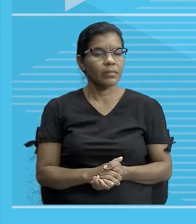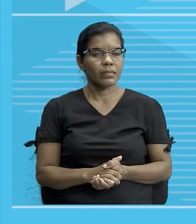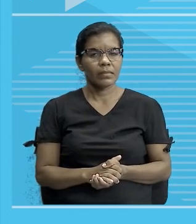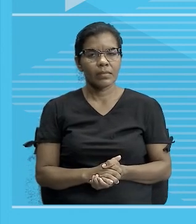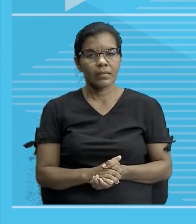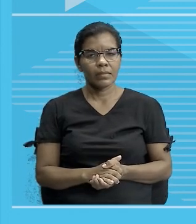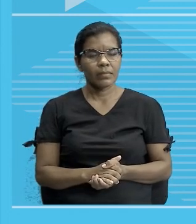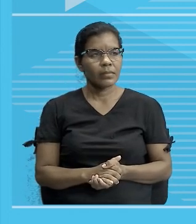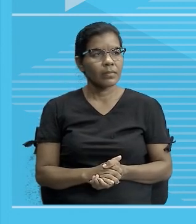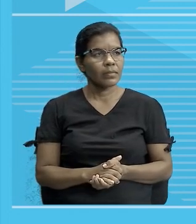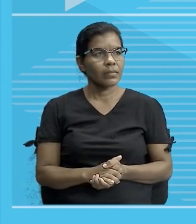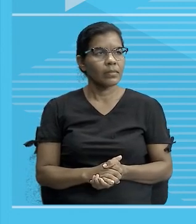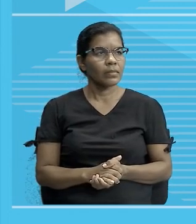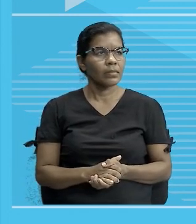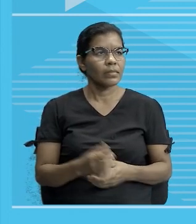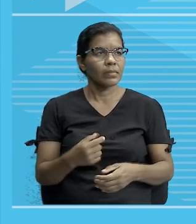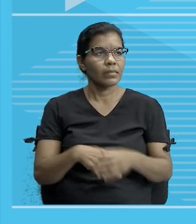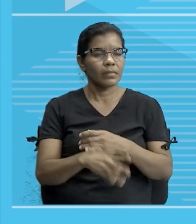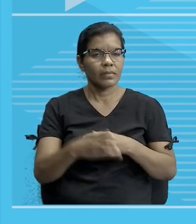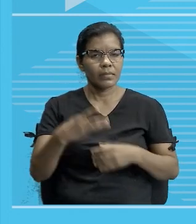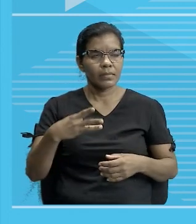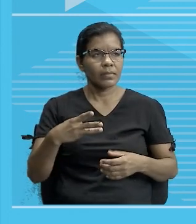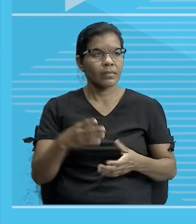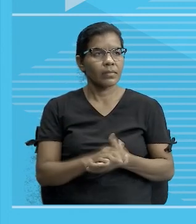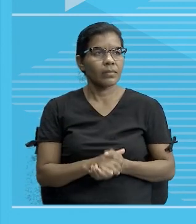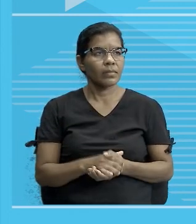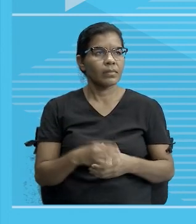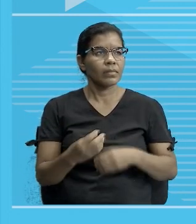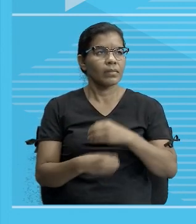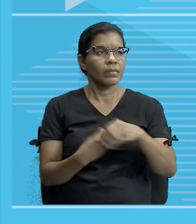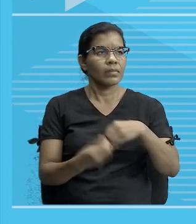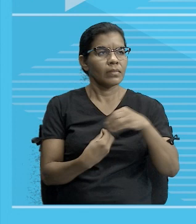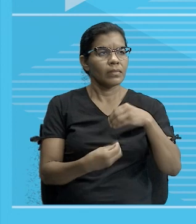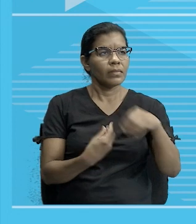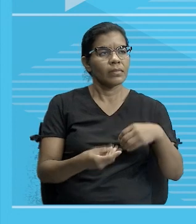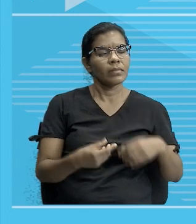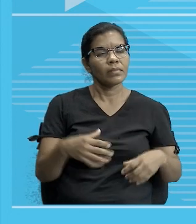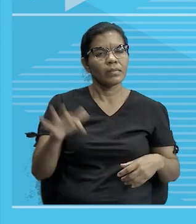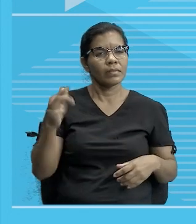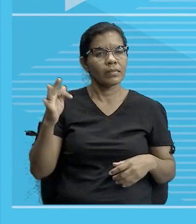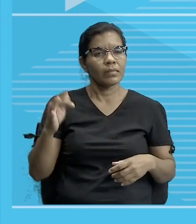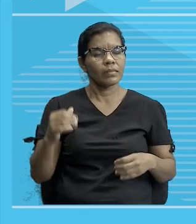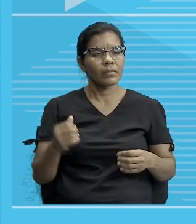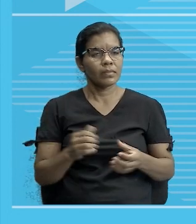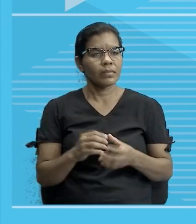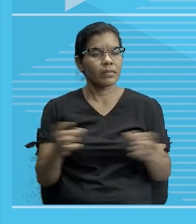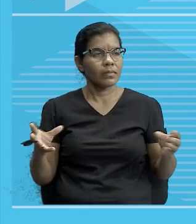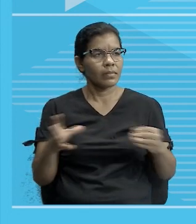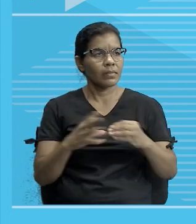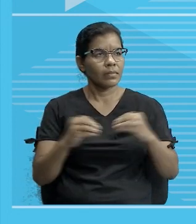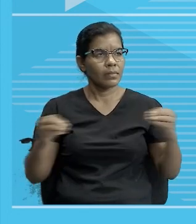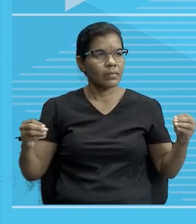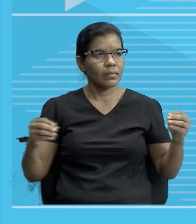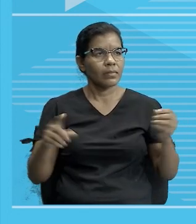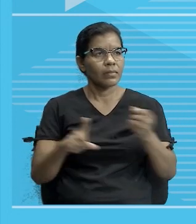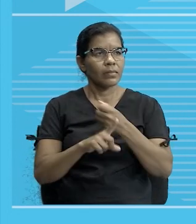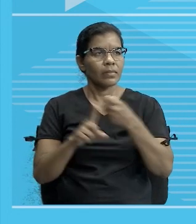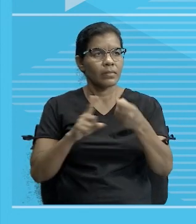aula. Por último, a Revolução Francesa extinguiu a sociedade do antigo